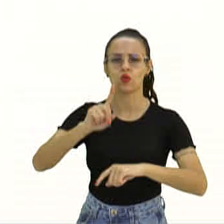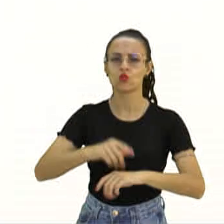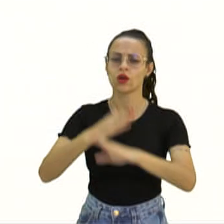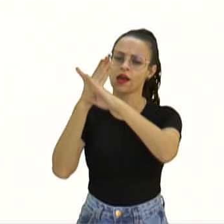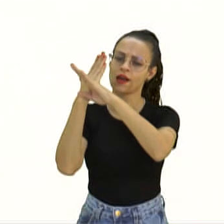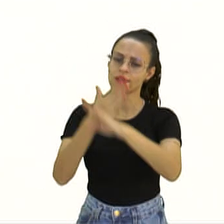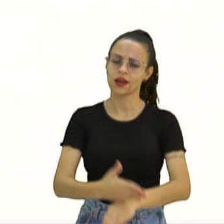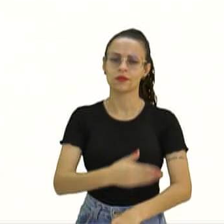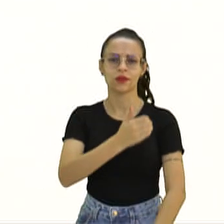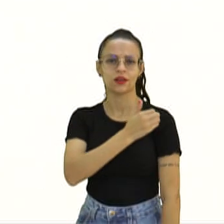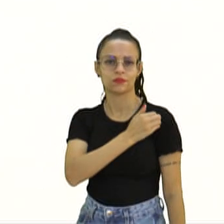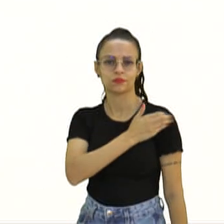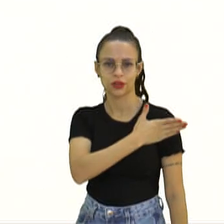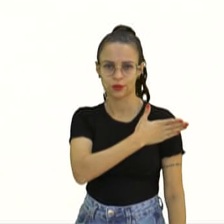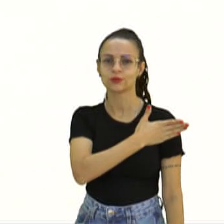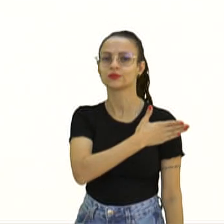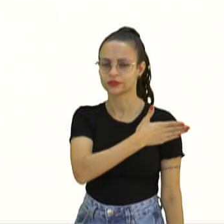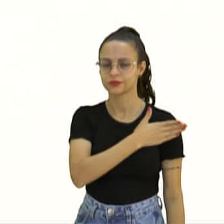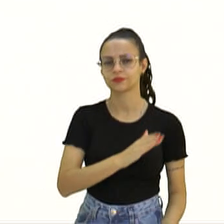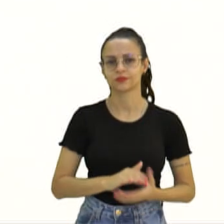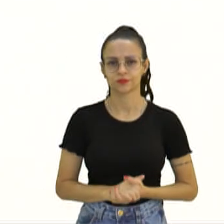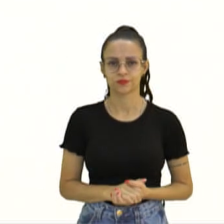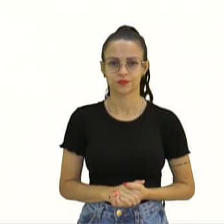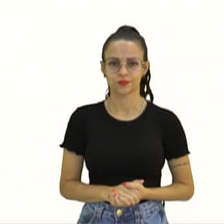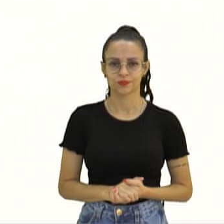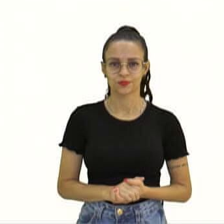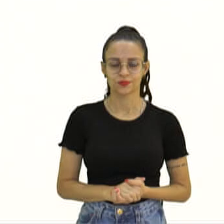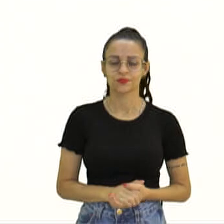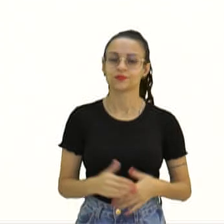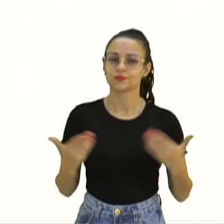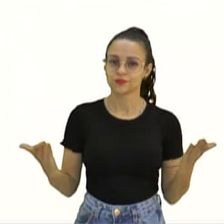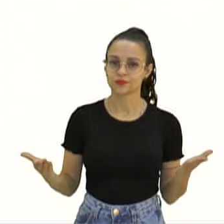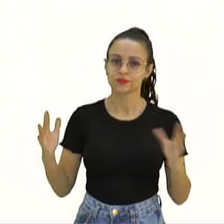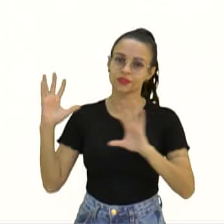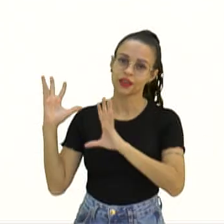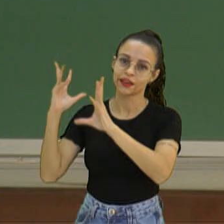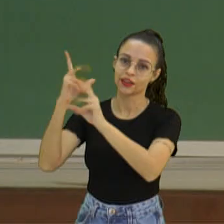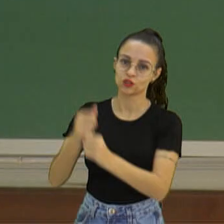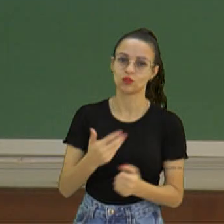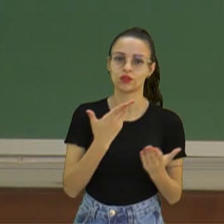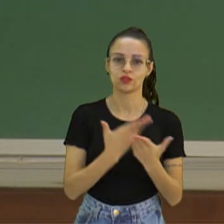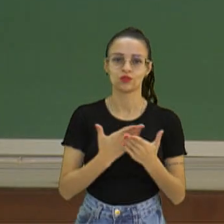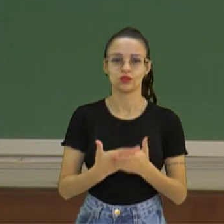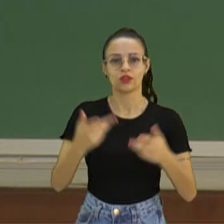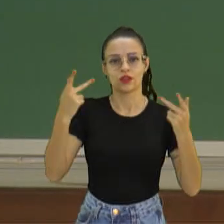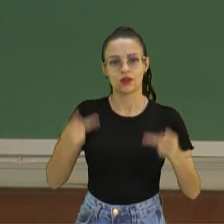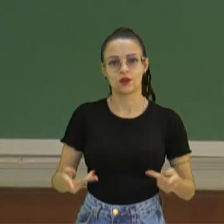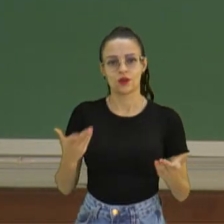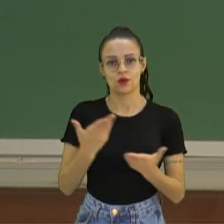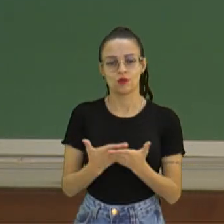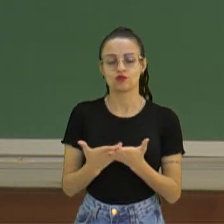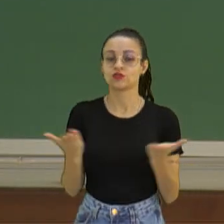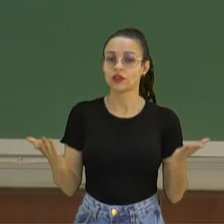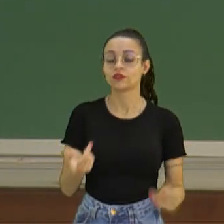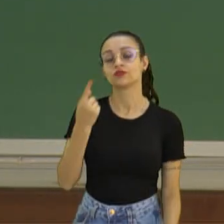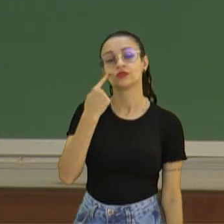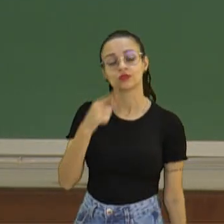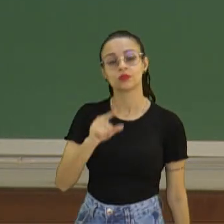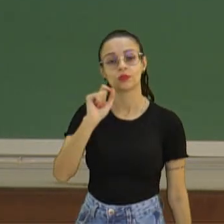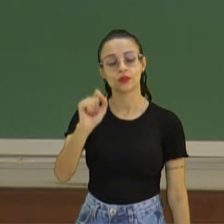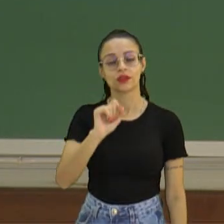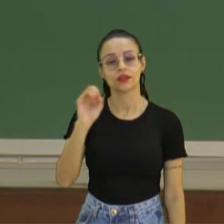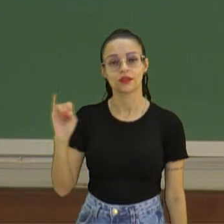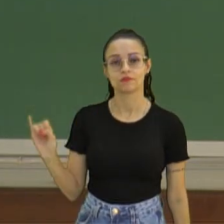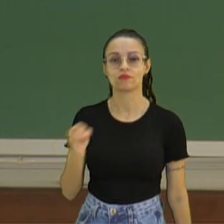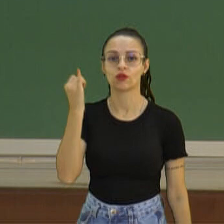discriminação é feito de cunho religioso retomando que estudamos na aula de hoje então descobrimos a